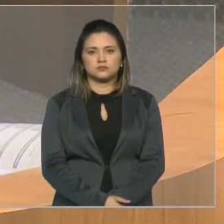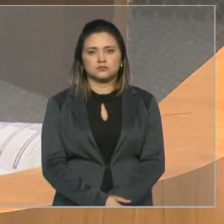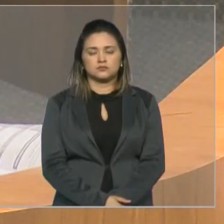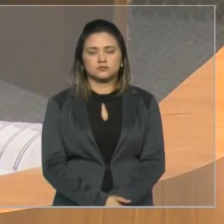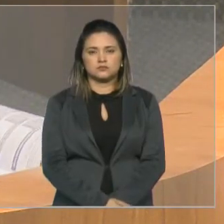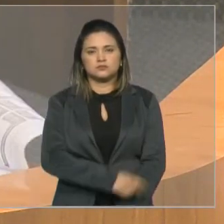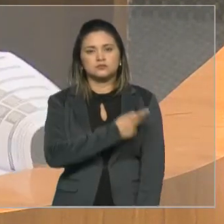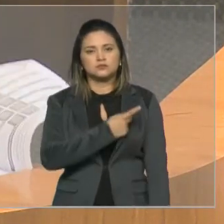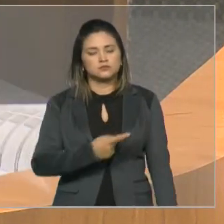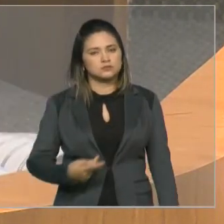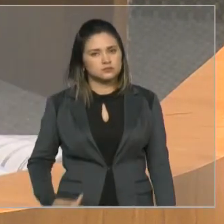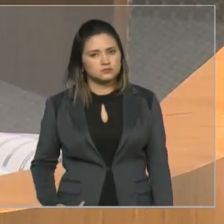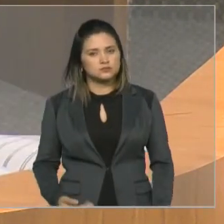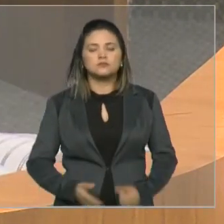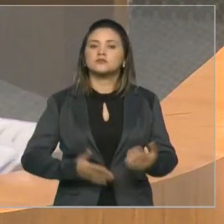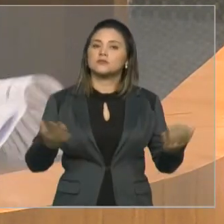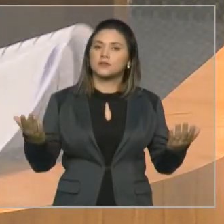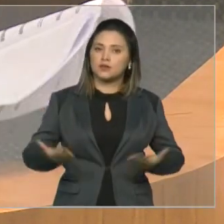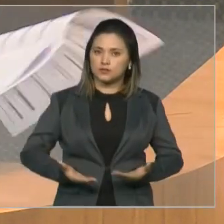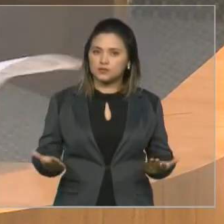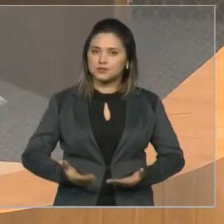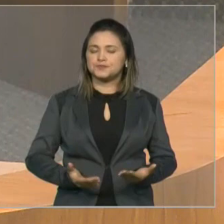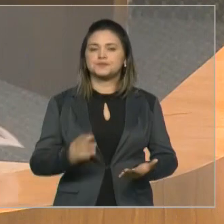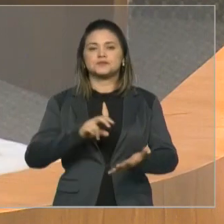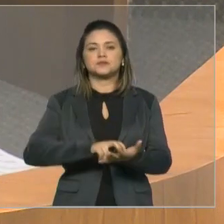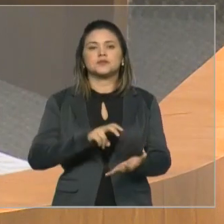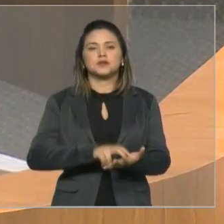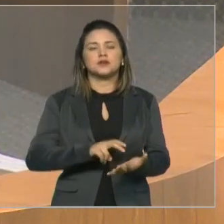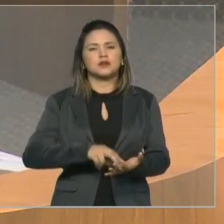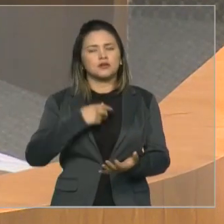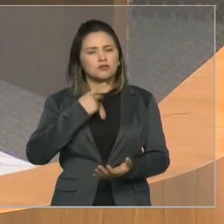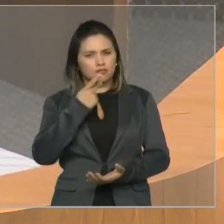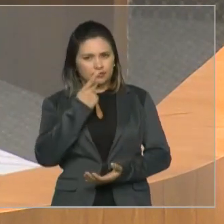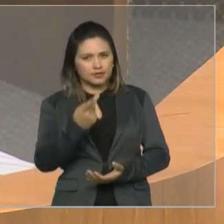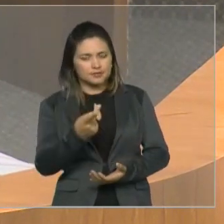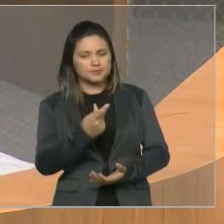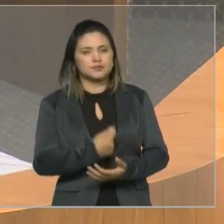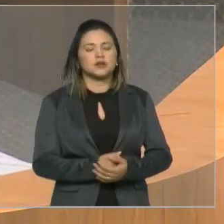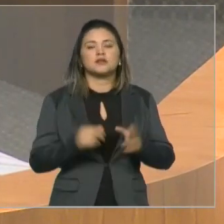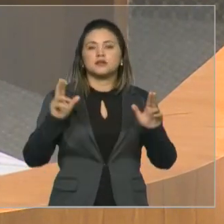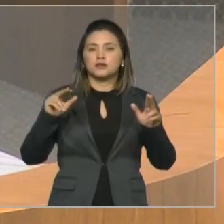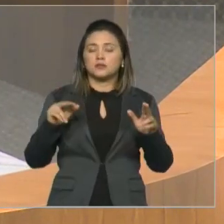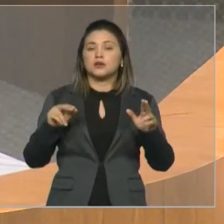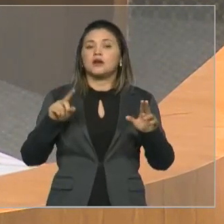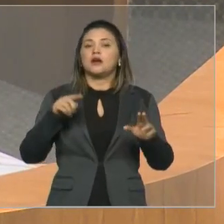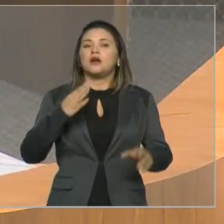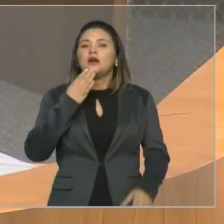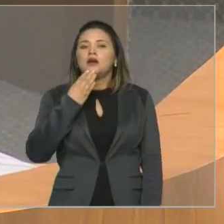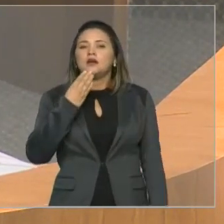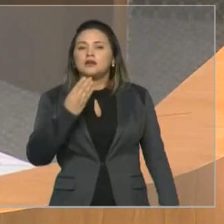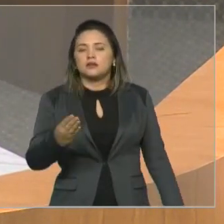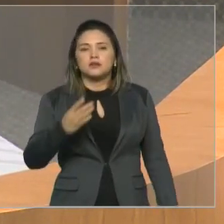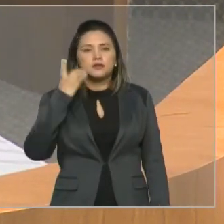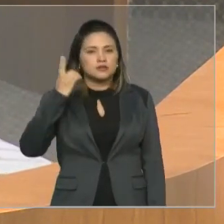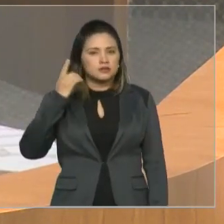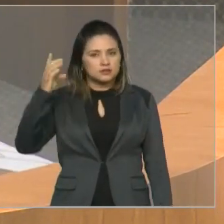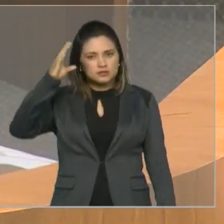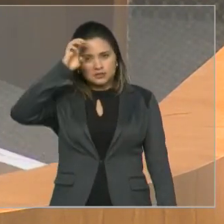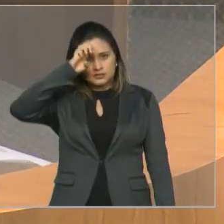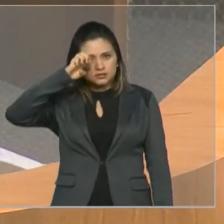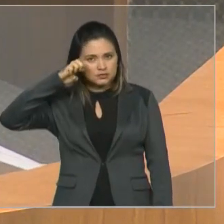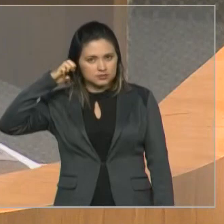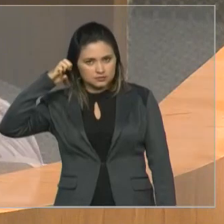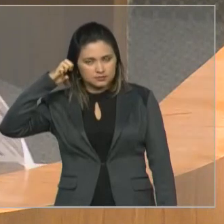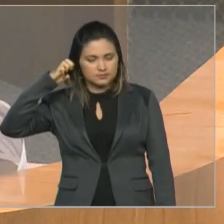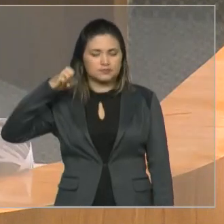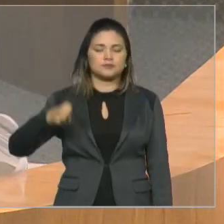presidente, a pauta desta manhã, com relação ao requerimento do deputado Eduardo Braide, e na mesma linha do requerimento